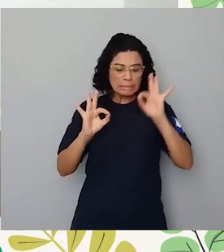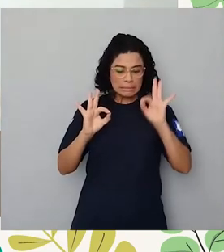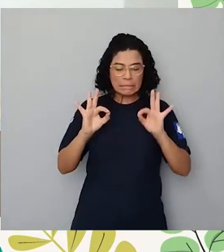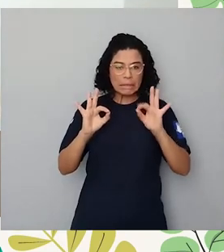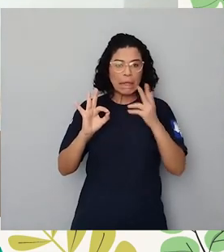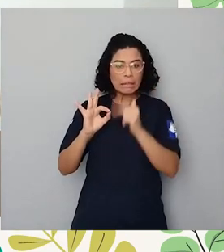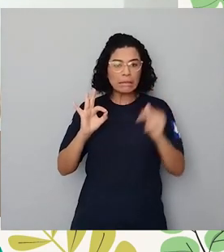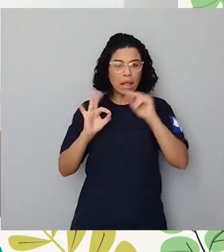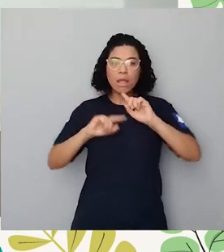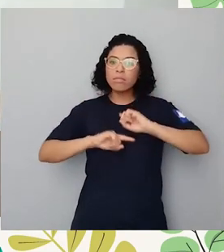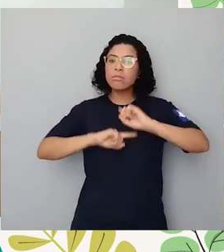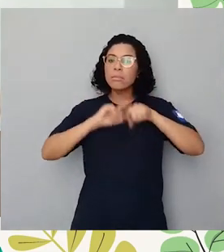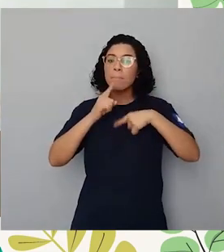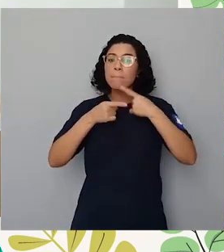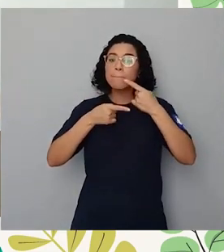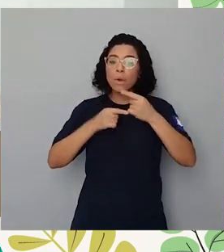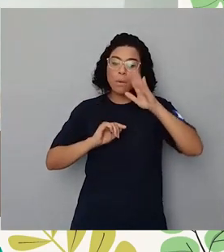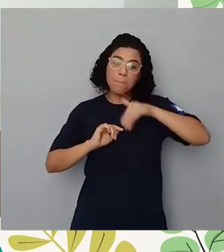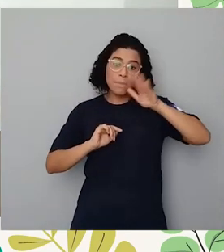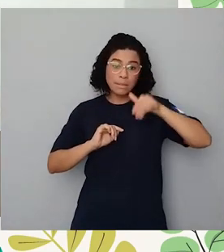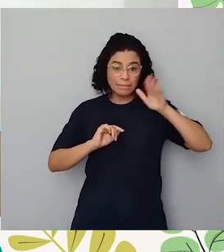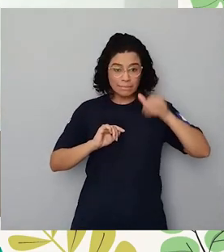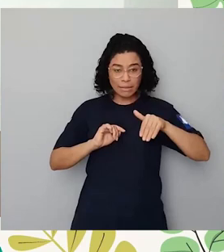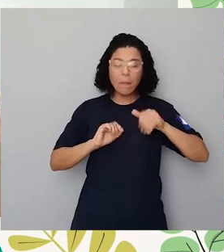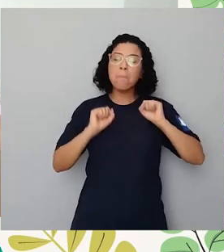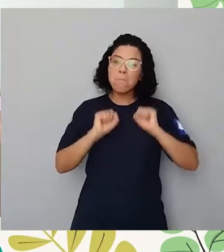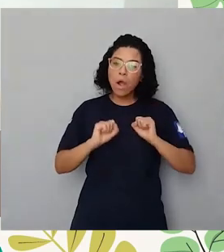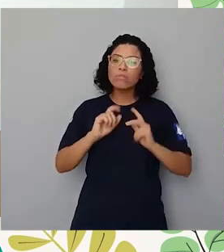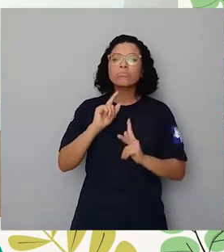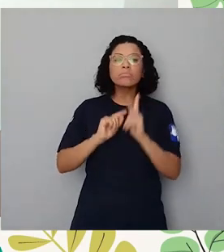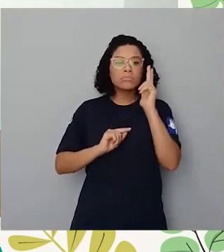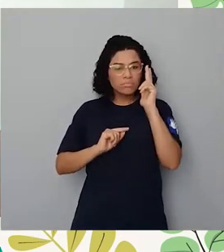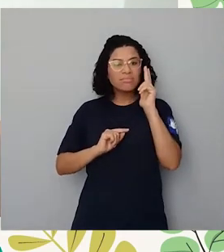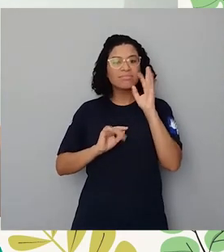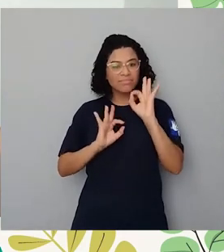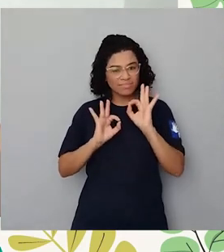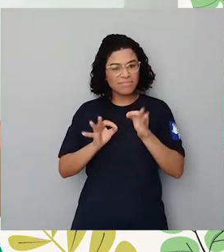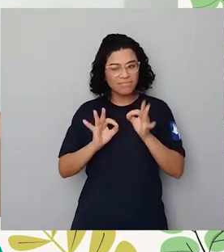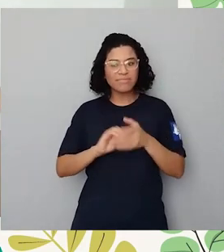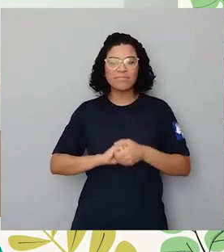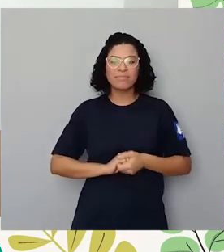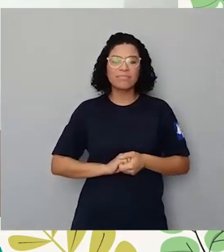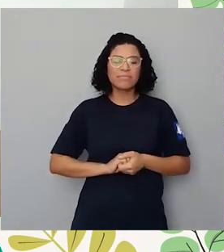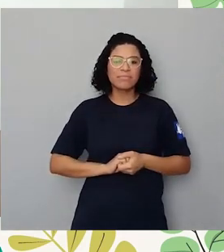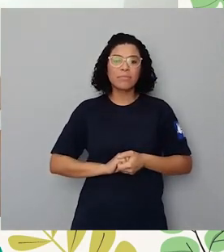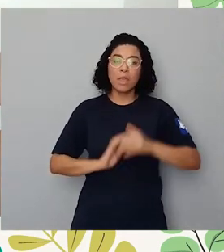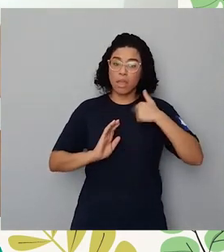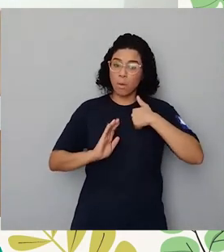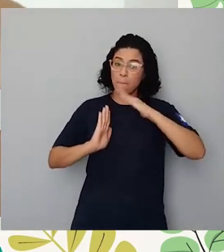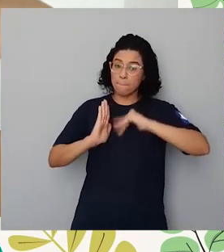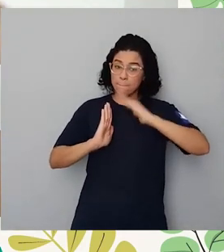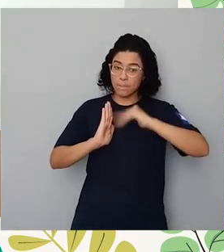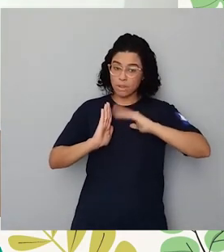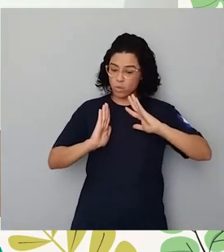todo no quadradão. E depois que vocês pintarem, vocês podem cortar. Aí fica a critério de vocês, ó. Eu pintei depois que a gente